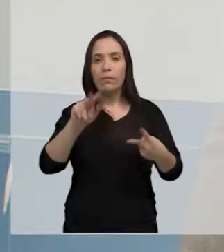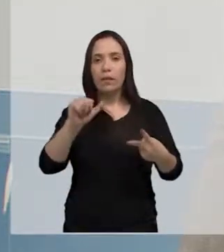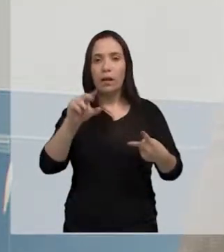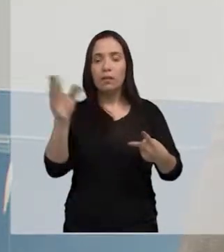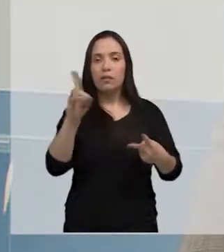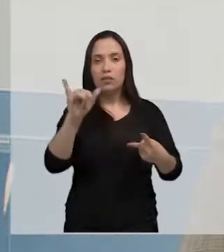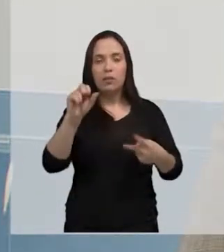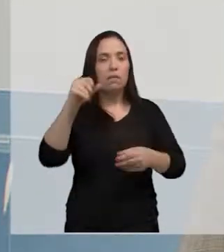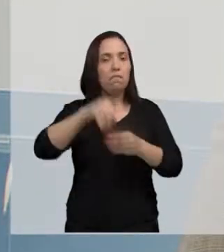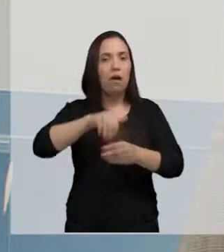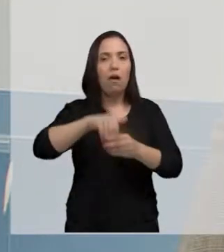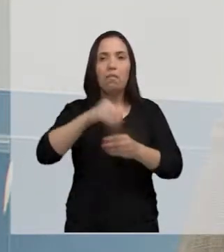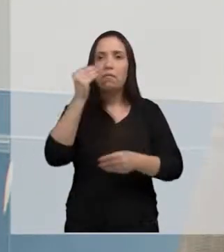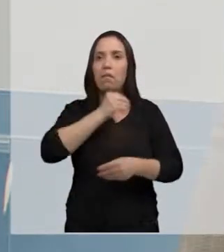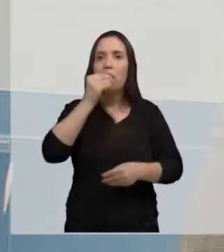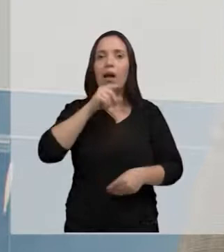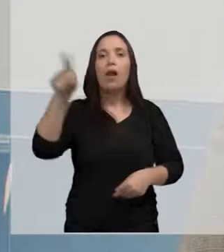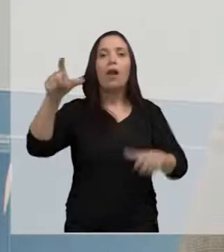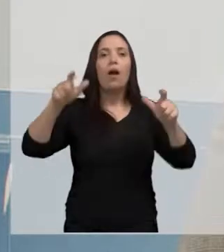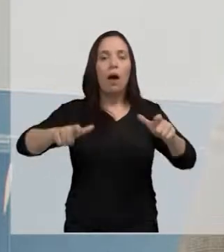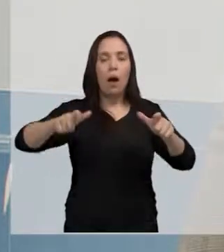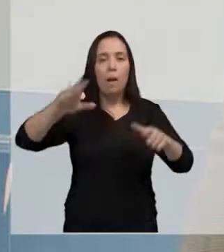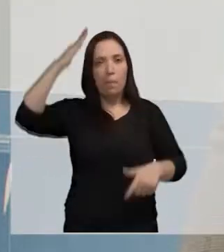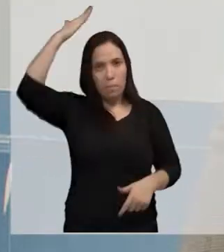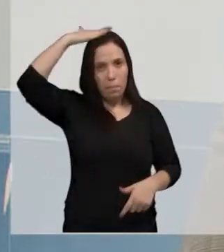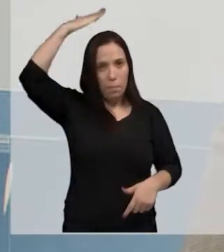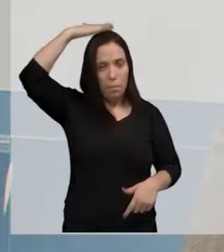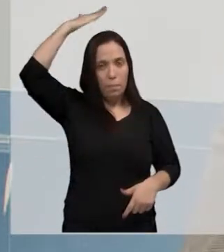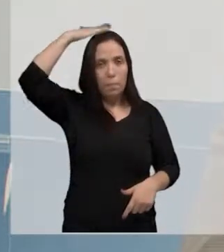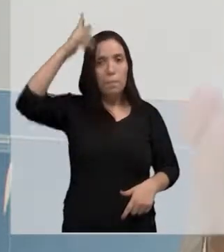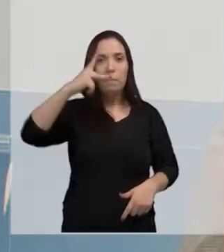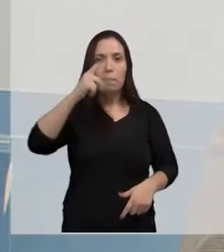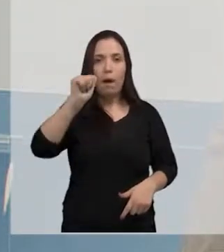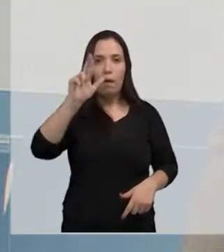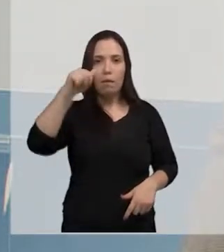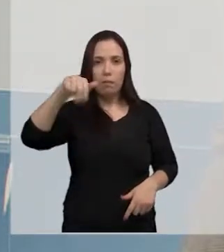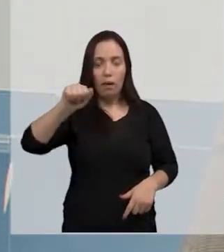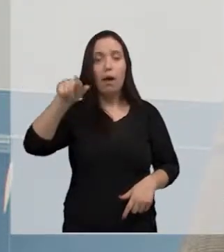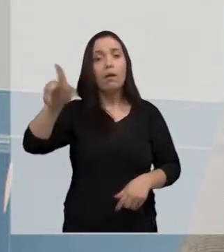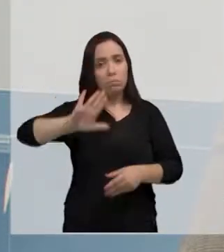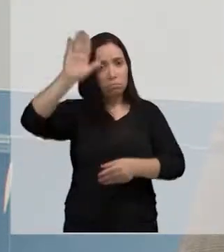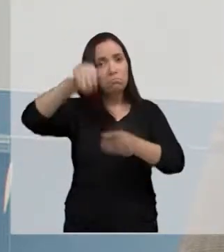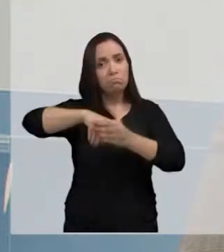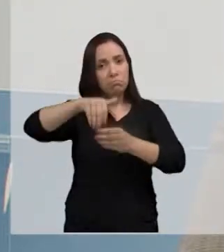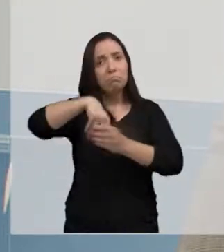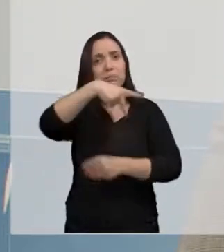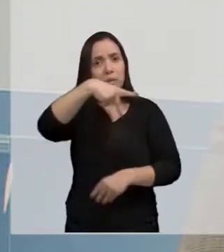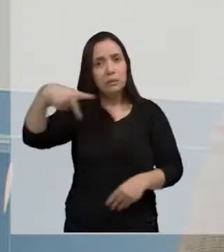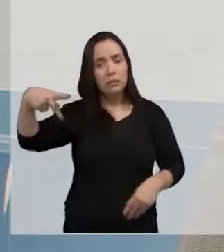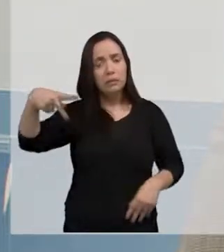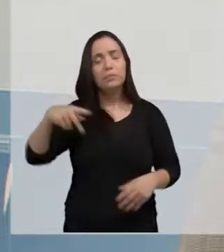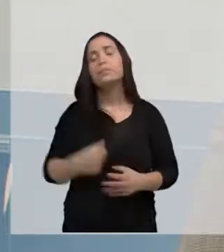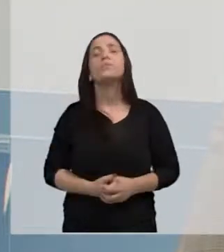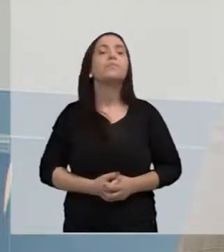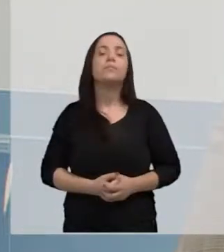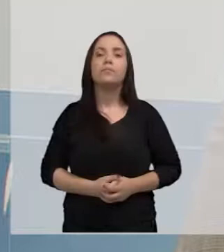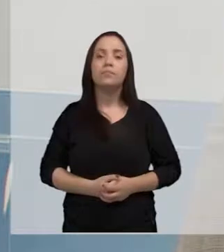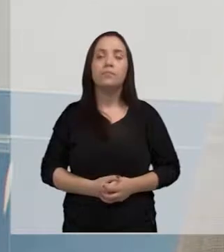ganhou no Paraná. Não ganhou no Paraná. Foi candidato a presidente pelo